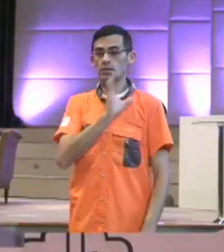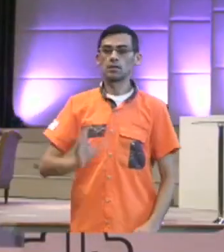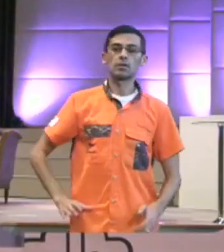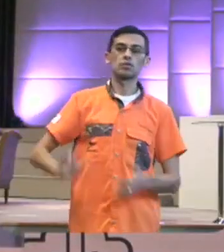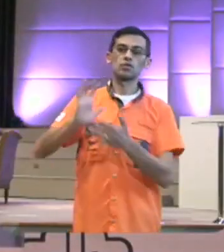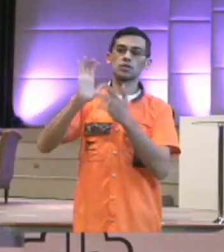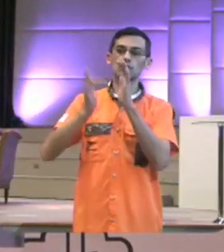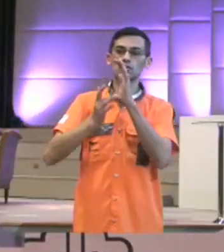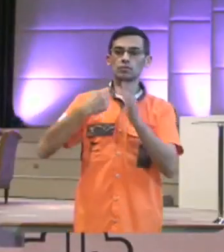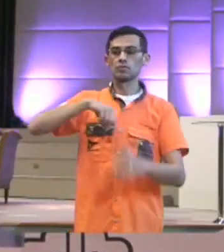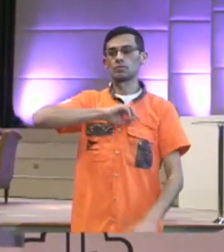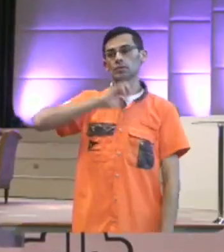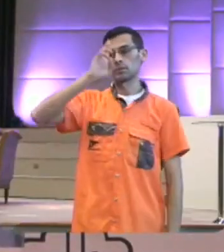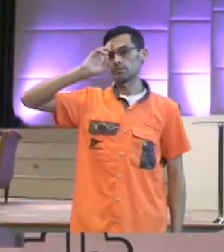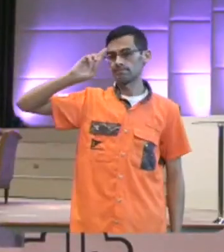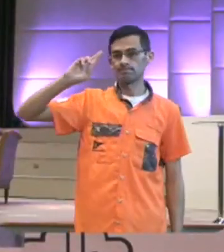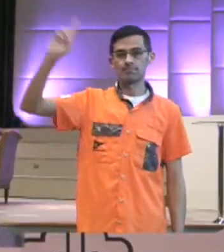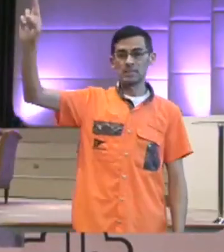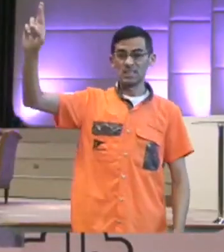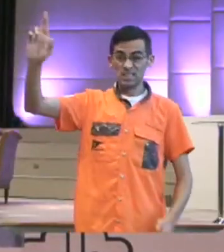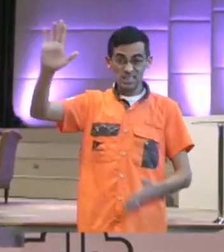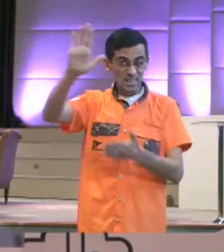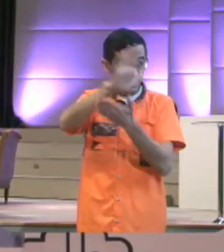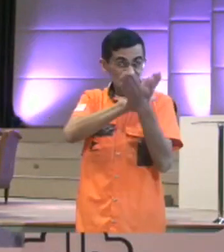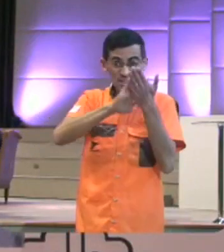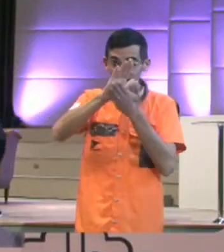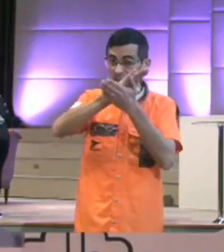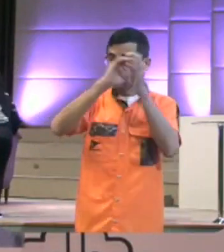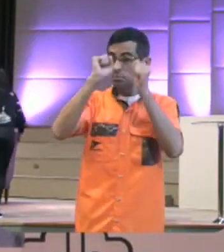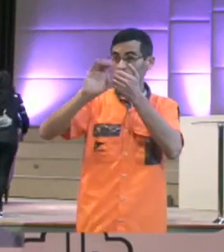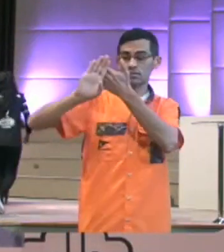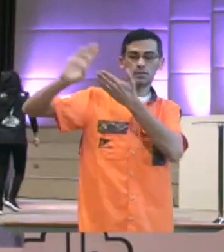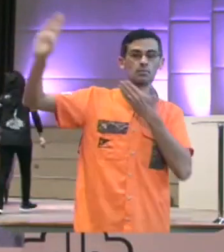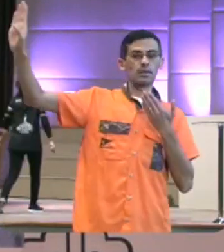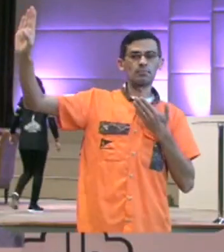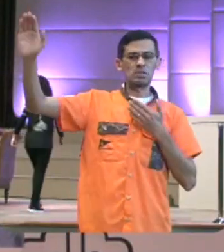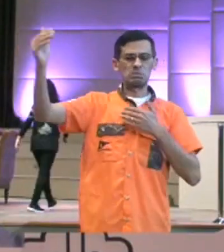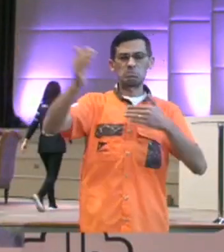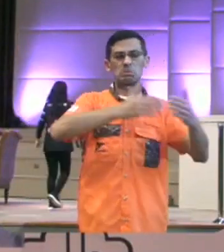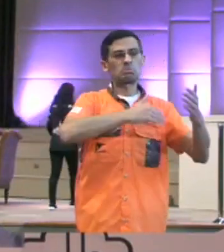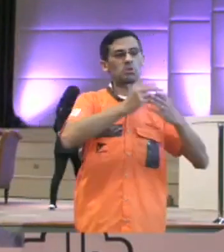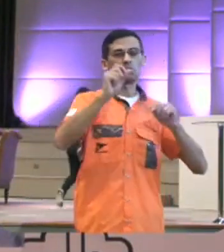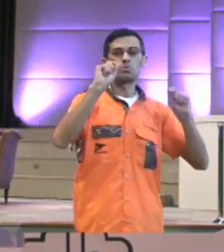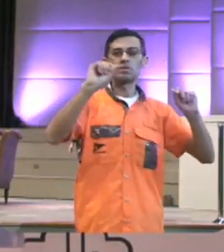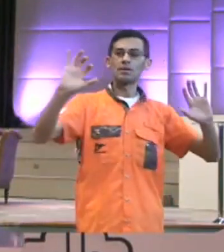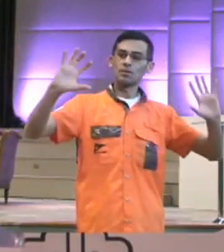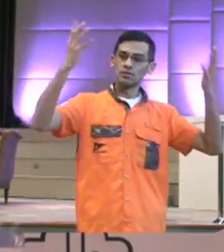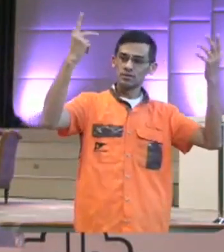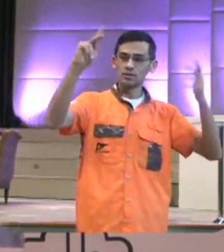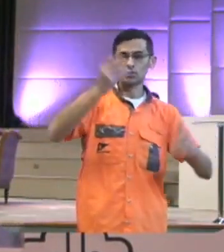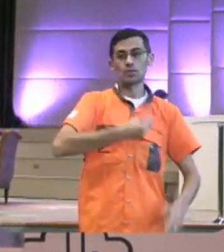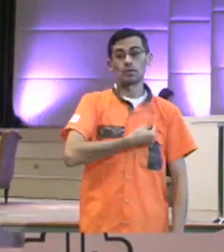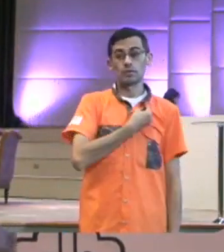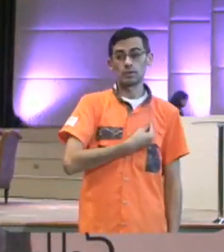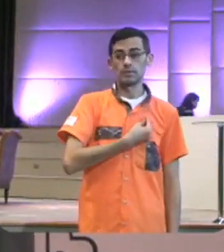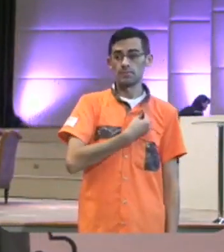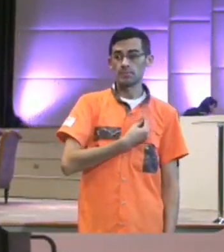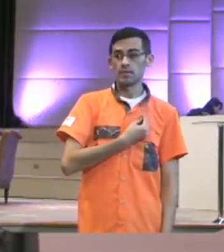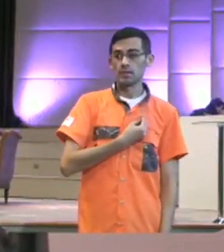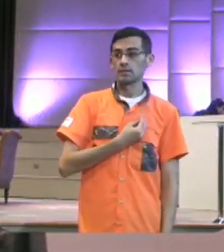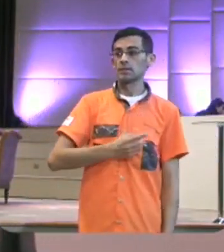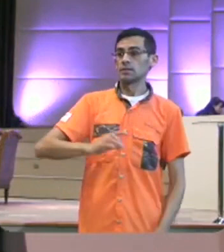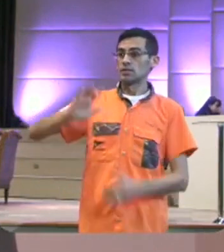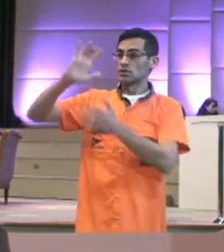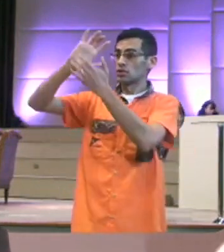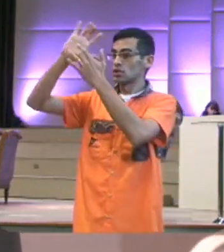Jesus, nosso Senhor. Por isso, não importa o que esteja acontecendo, Ele